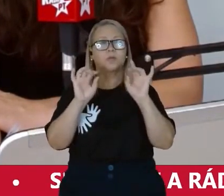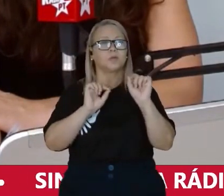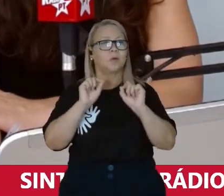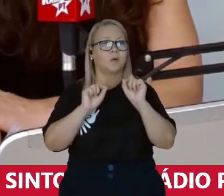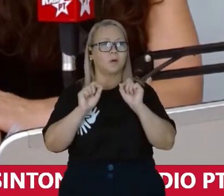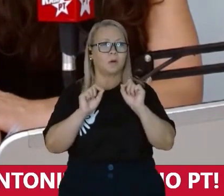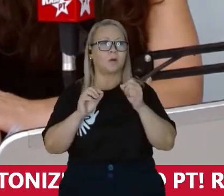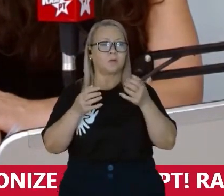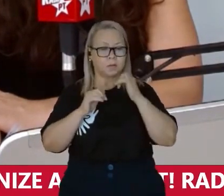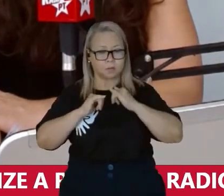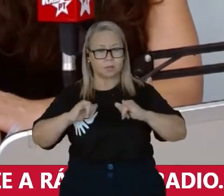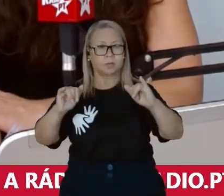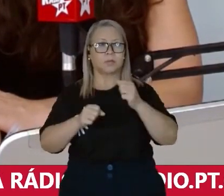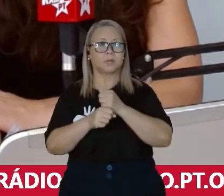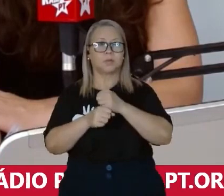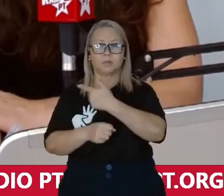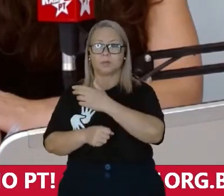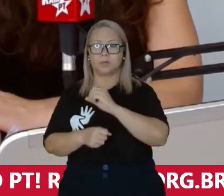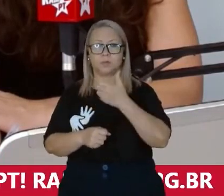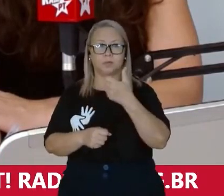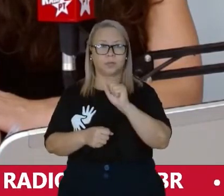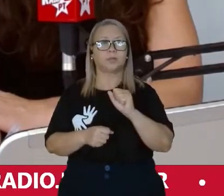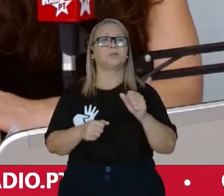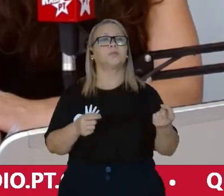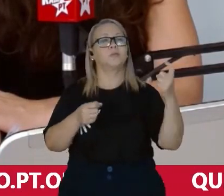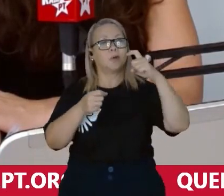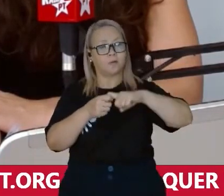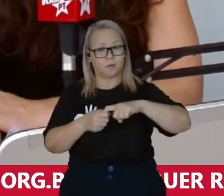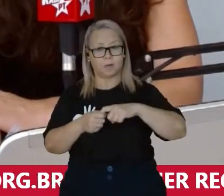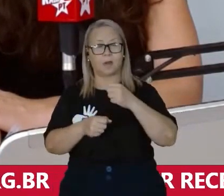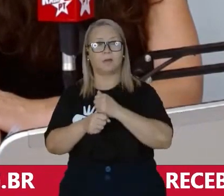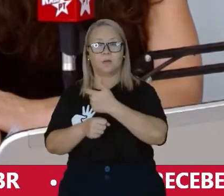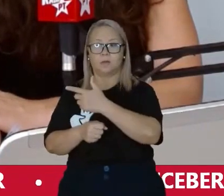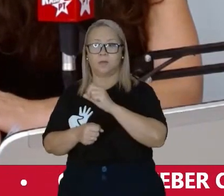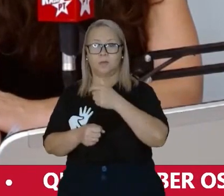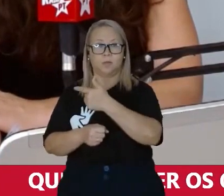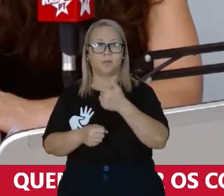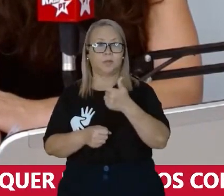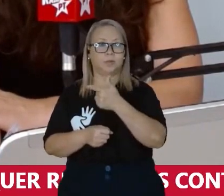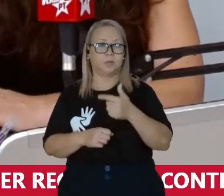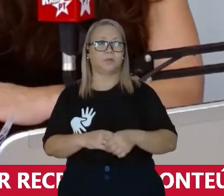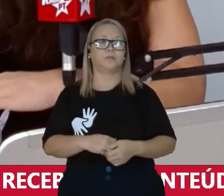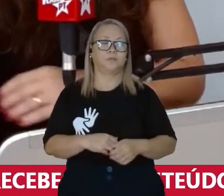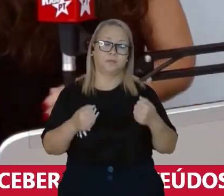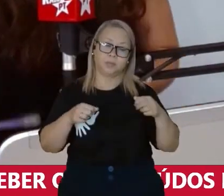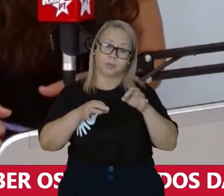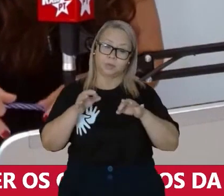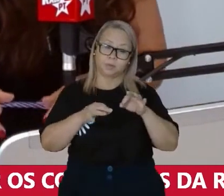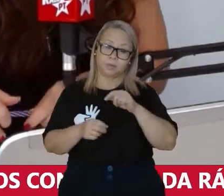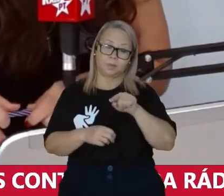circulou em 2018 e que vai voltar a circular em 2022. A gente tem que estar bem preparado para isso.